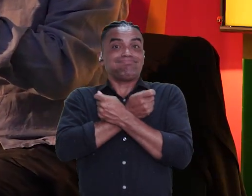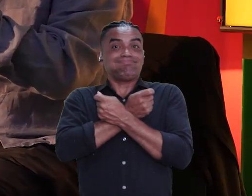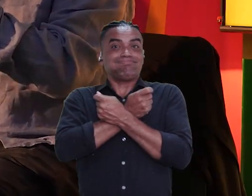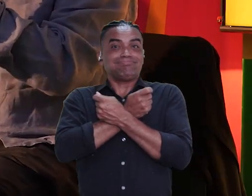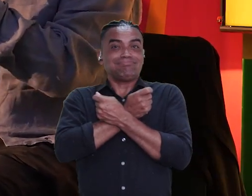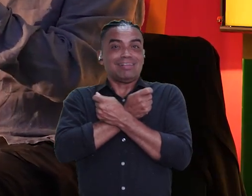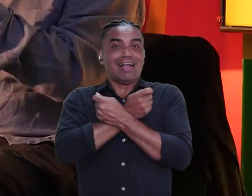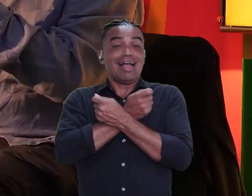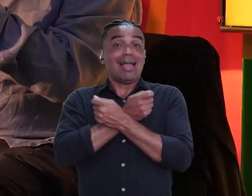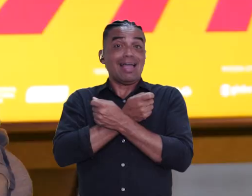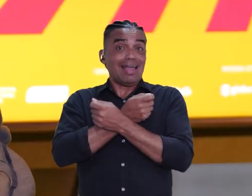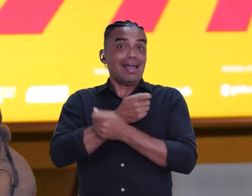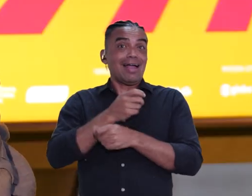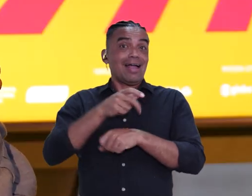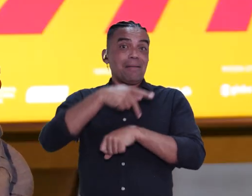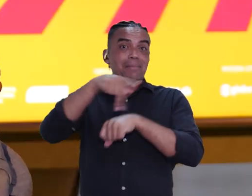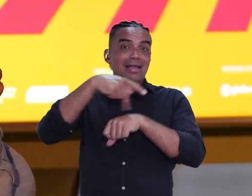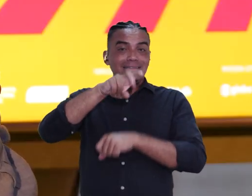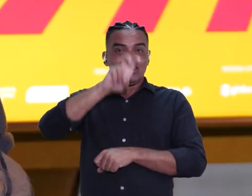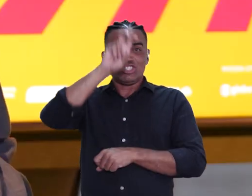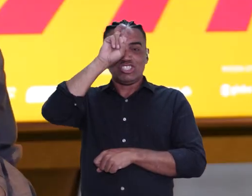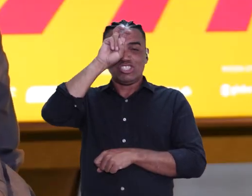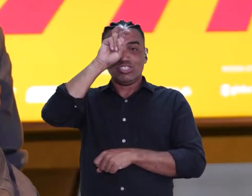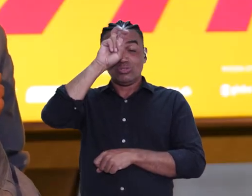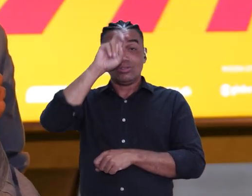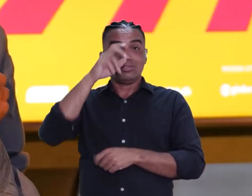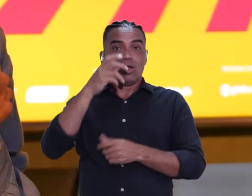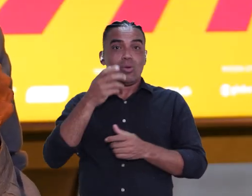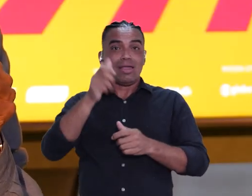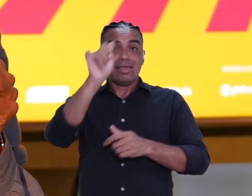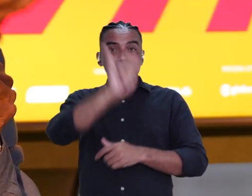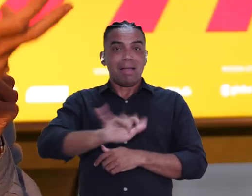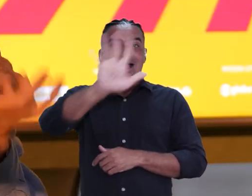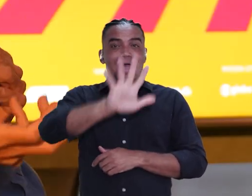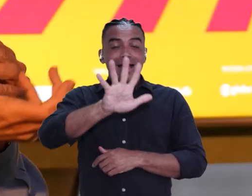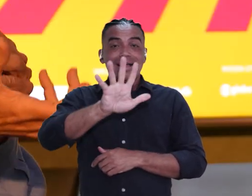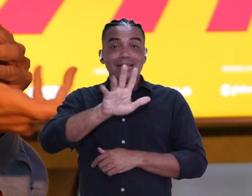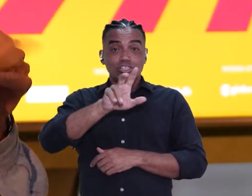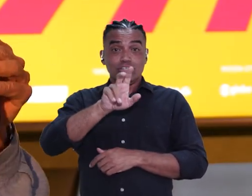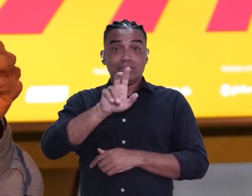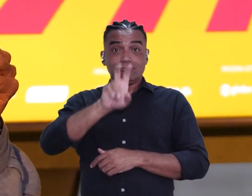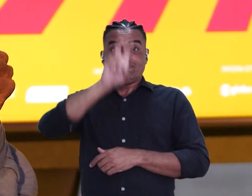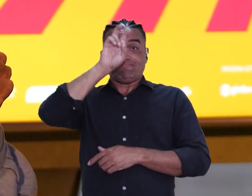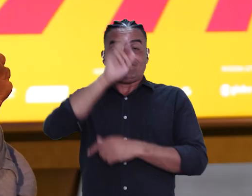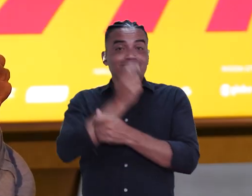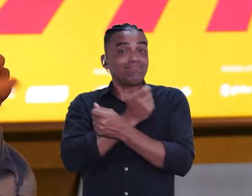esfinge egípcia, como se a esfinge do poema se apresentasse no seu